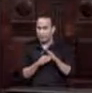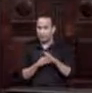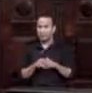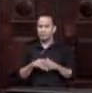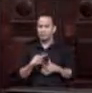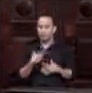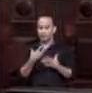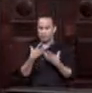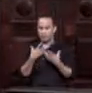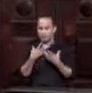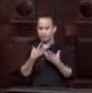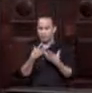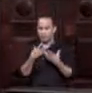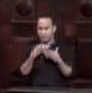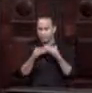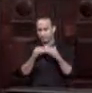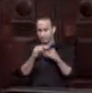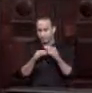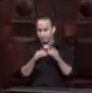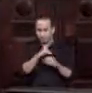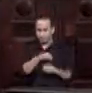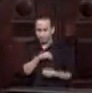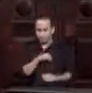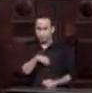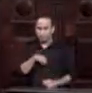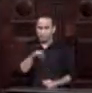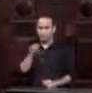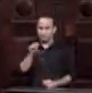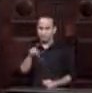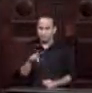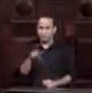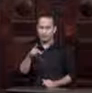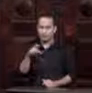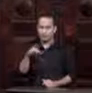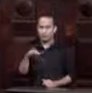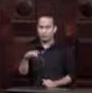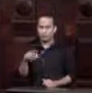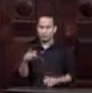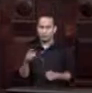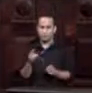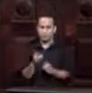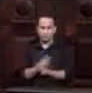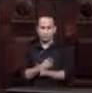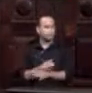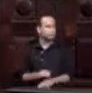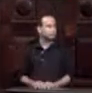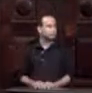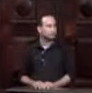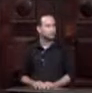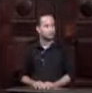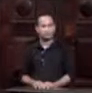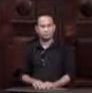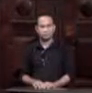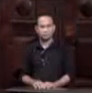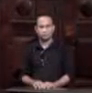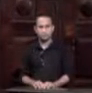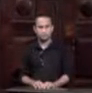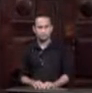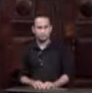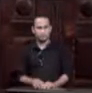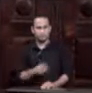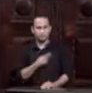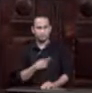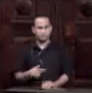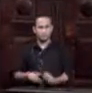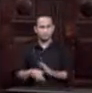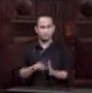servidores aposentados e pensionistas esteja concluída. Obrigado, senhor presidente. Presidência, antes de passar a palavra